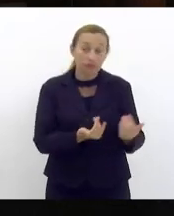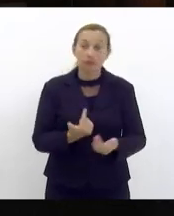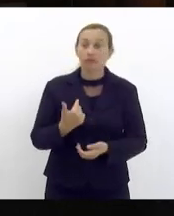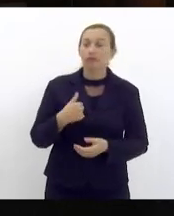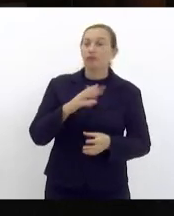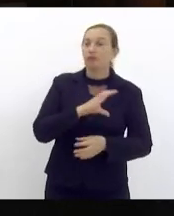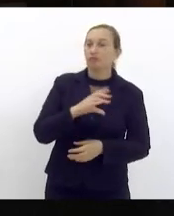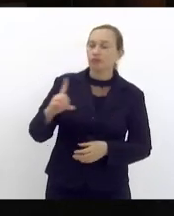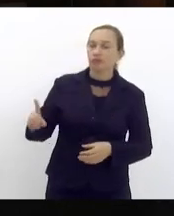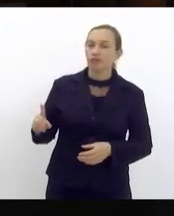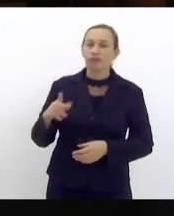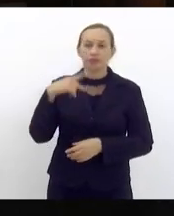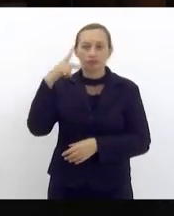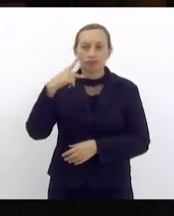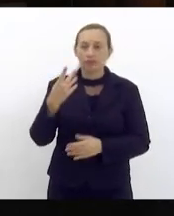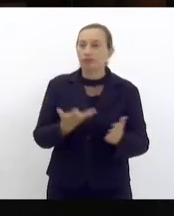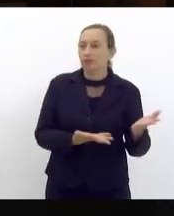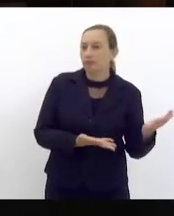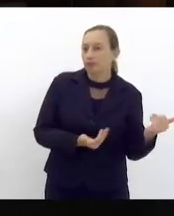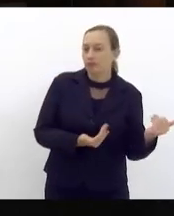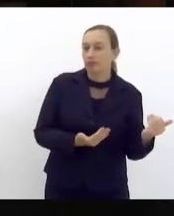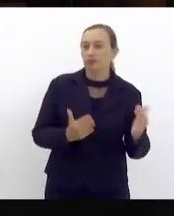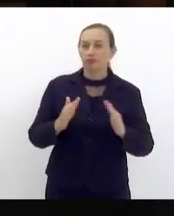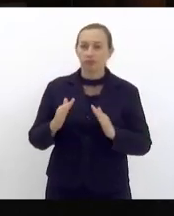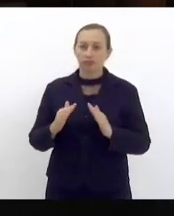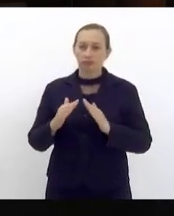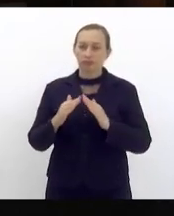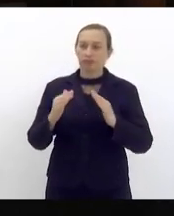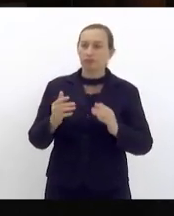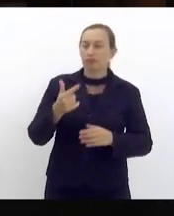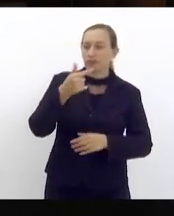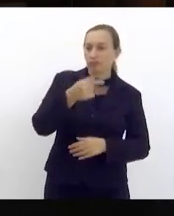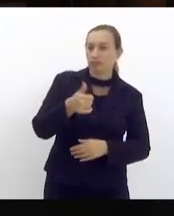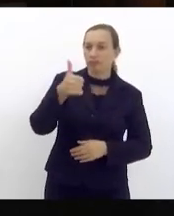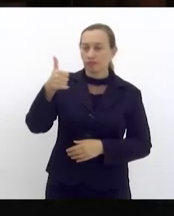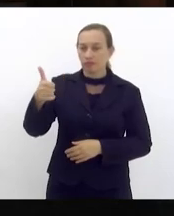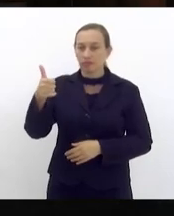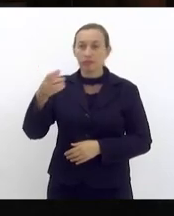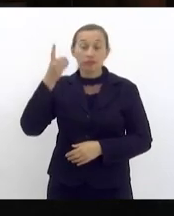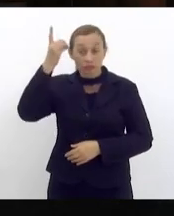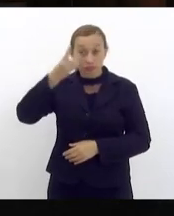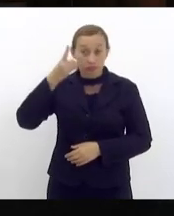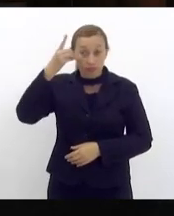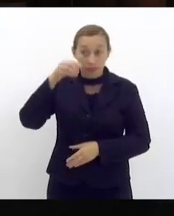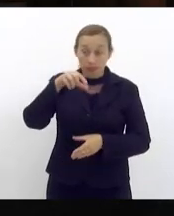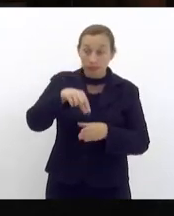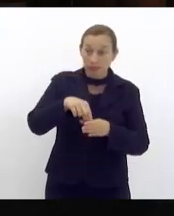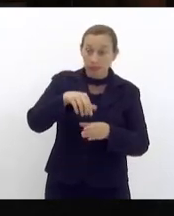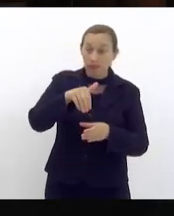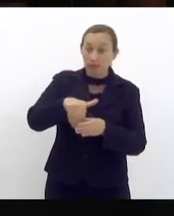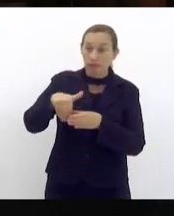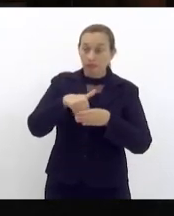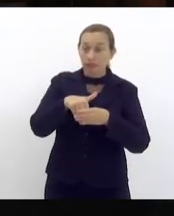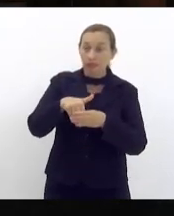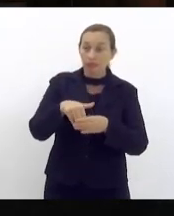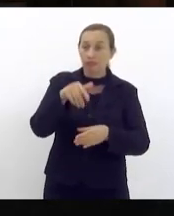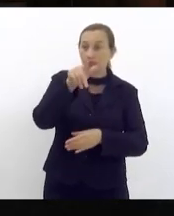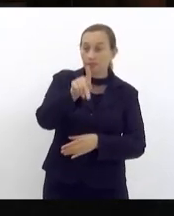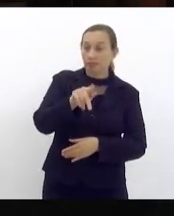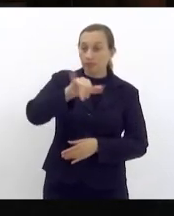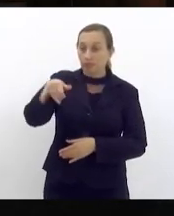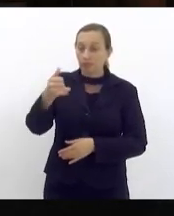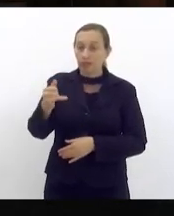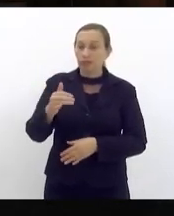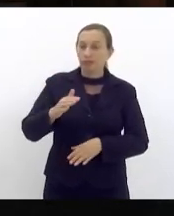coordenei o Parlamento juvenil Dessa Casa dos 71 deputados eleitos na 12ª legislatura do PJ